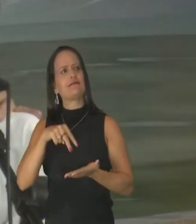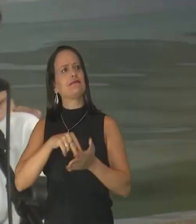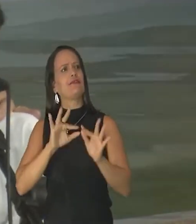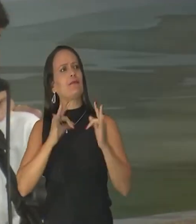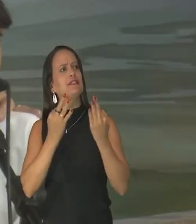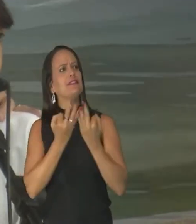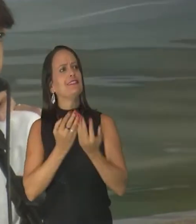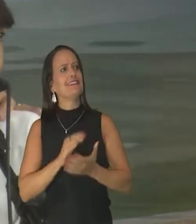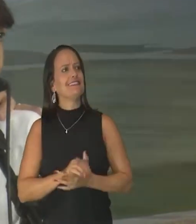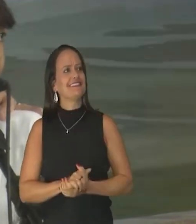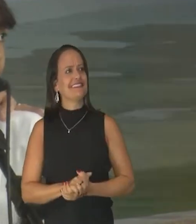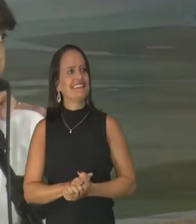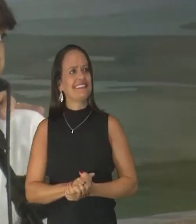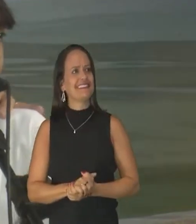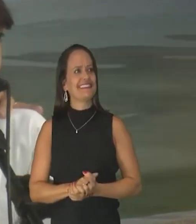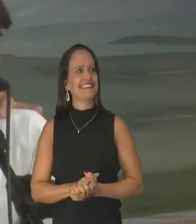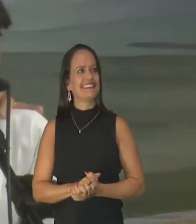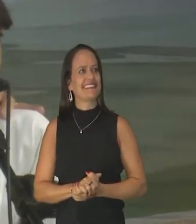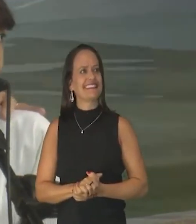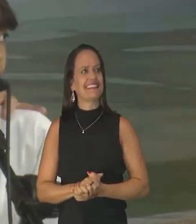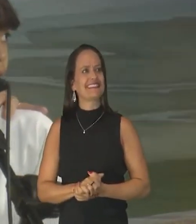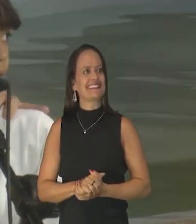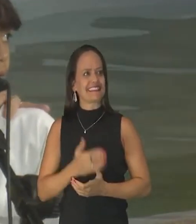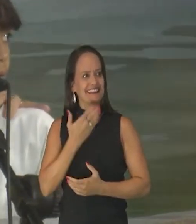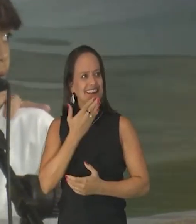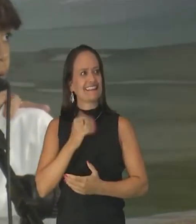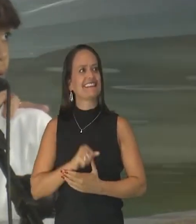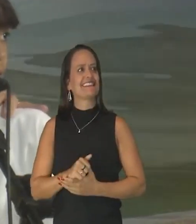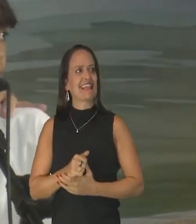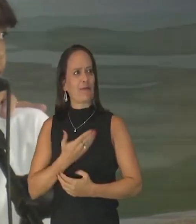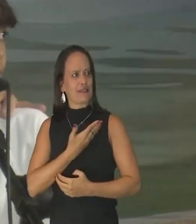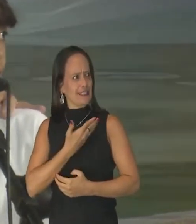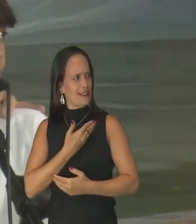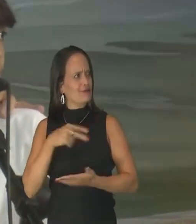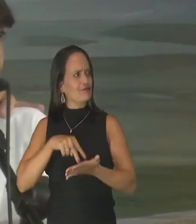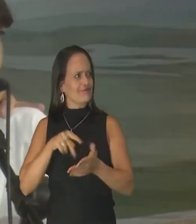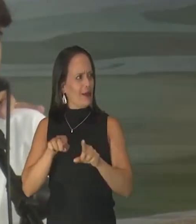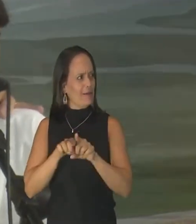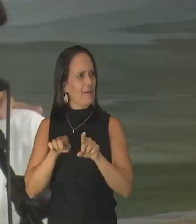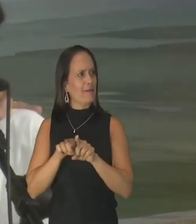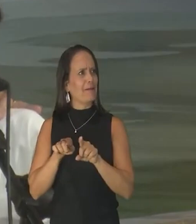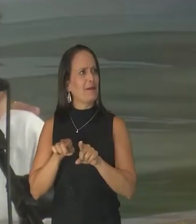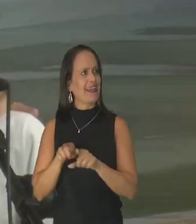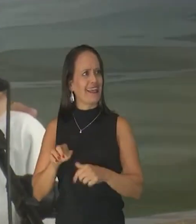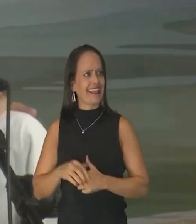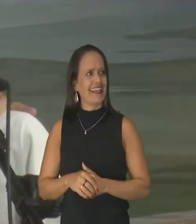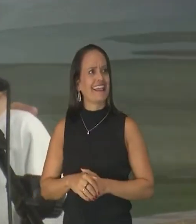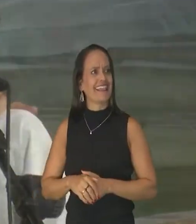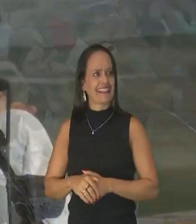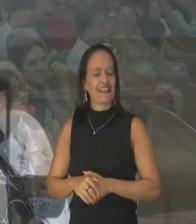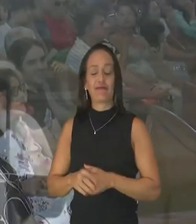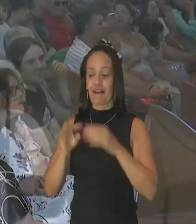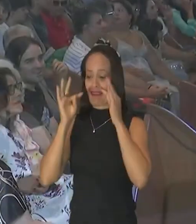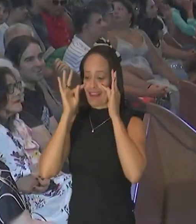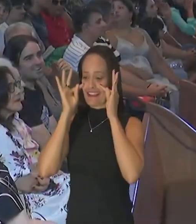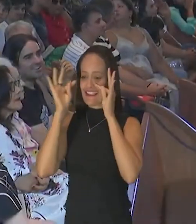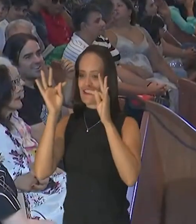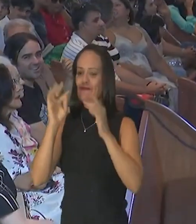pé, que os membros, familiares, amigos que estão aqui nesse momento para